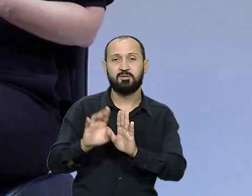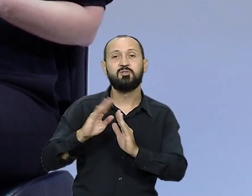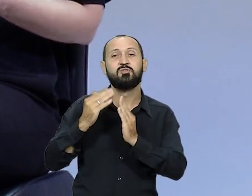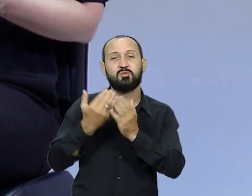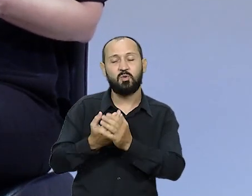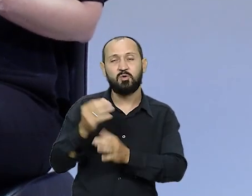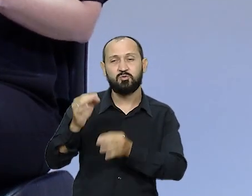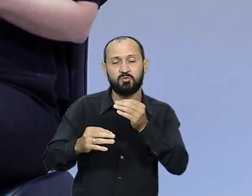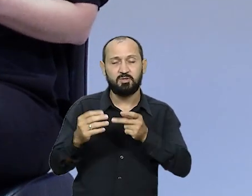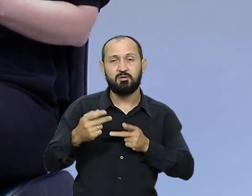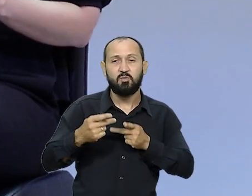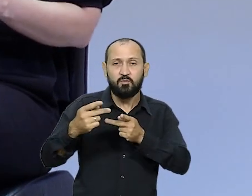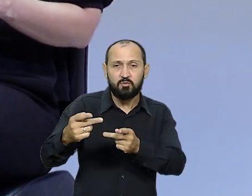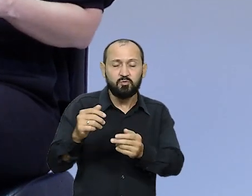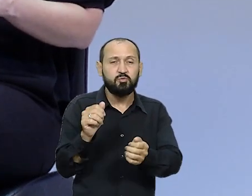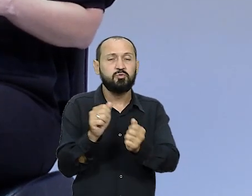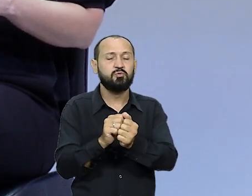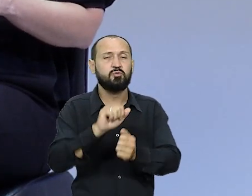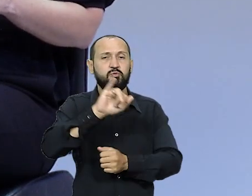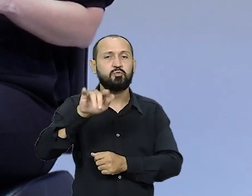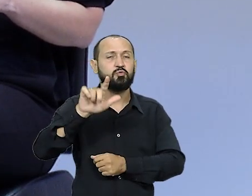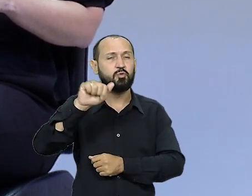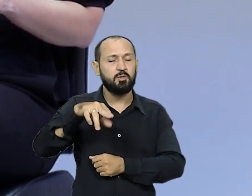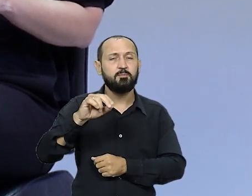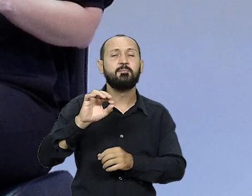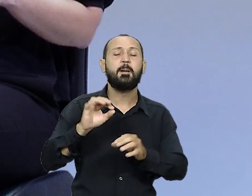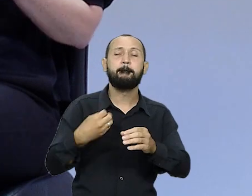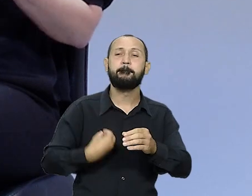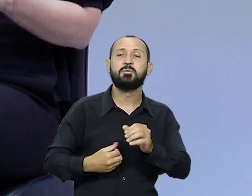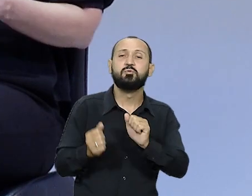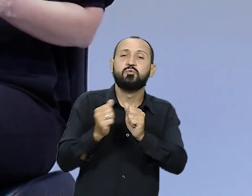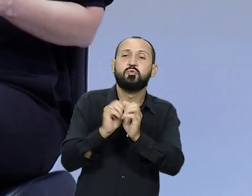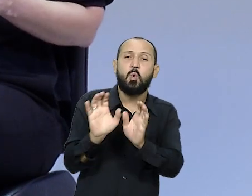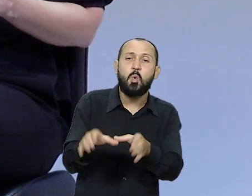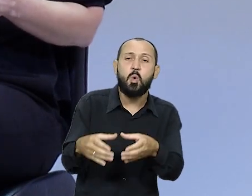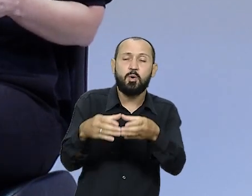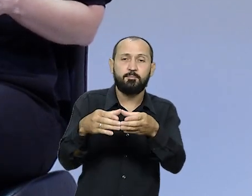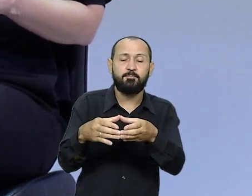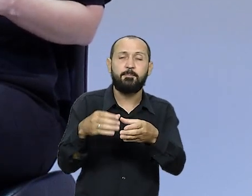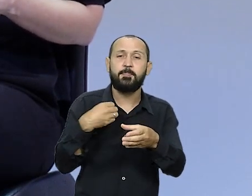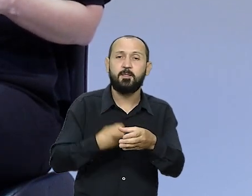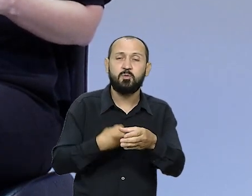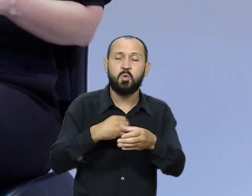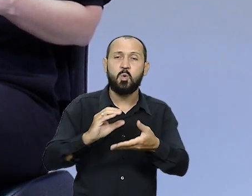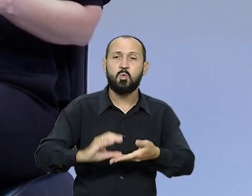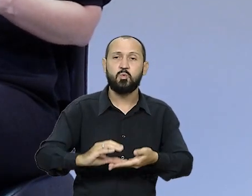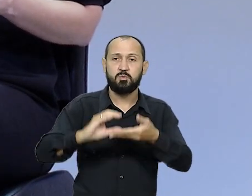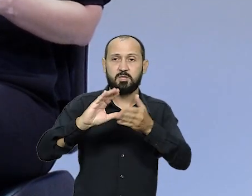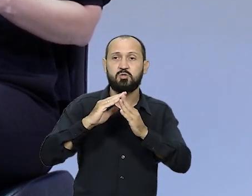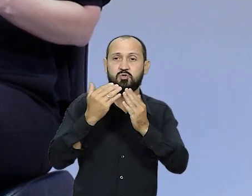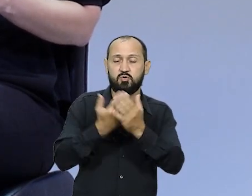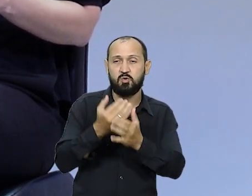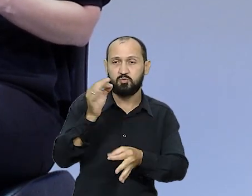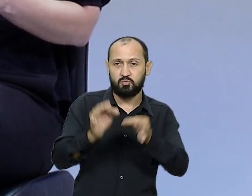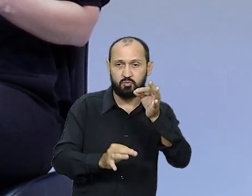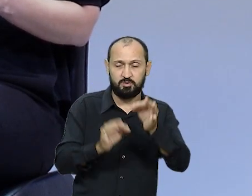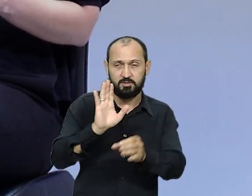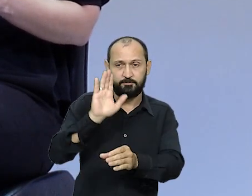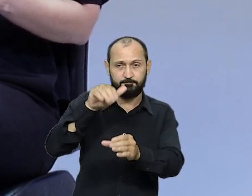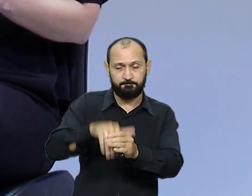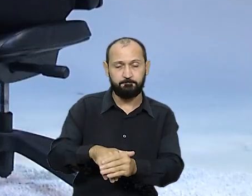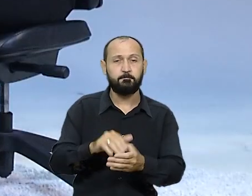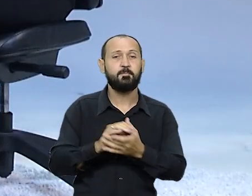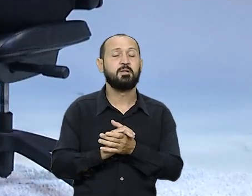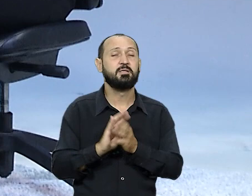Judiciária Eleitoral. E ele me convidou, junto com o Dr. Juliano Thanos, para fazer parte dessa equipe, para fazer parte do Conselho da Escola Judiciária